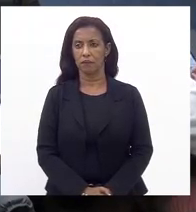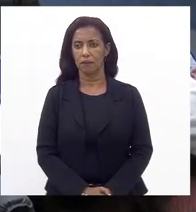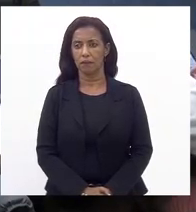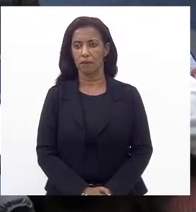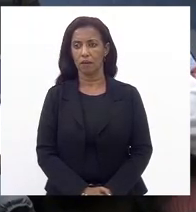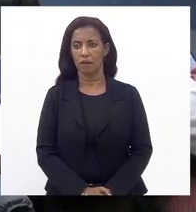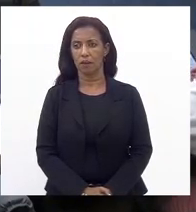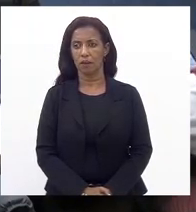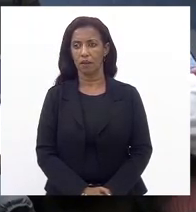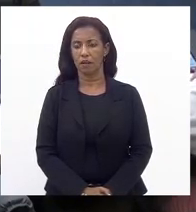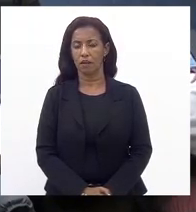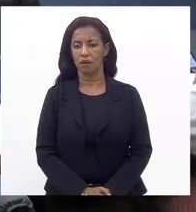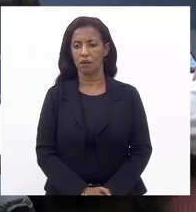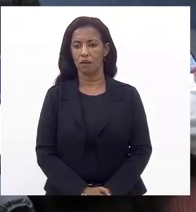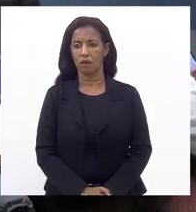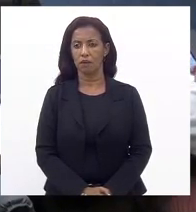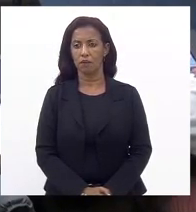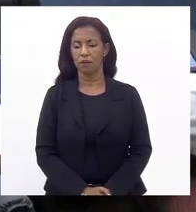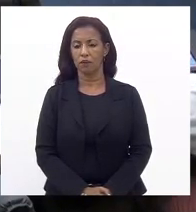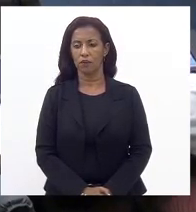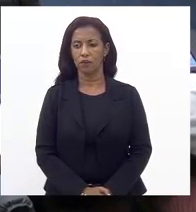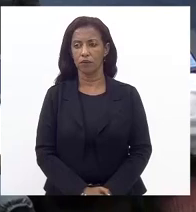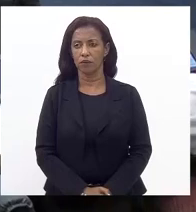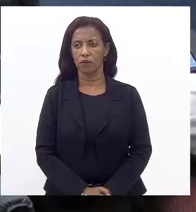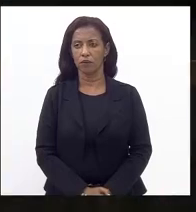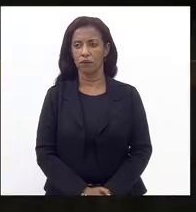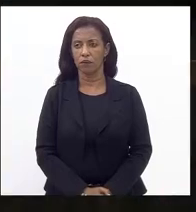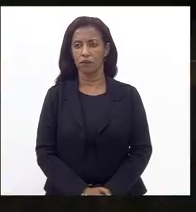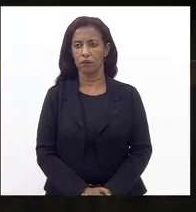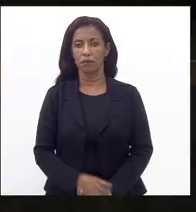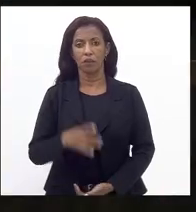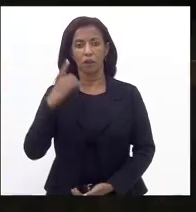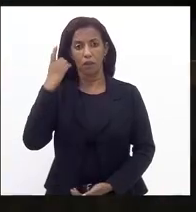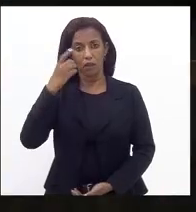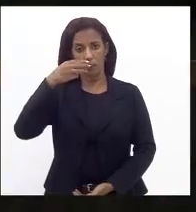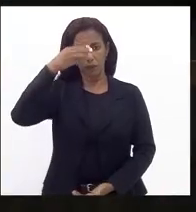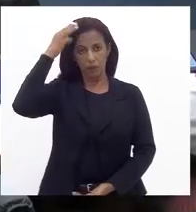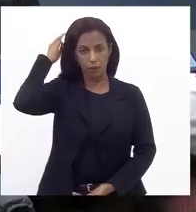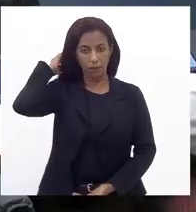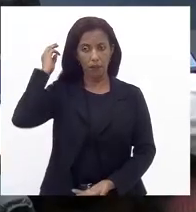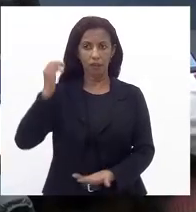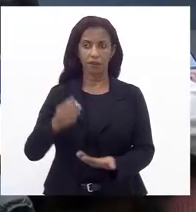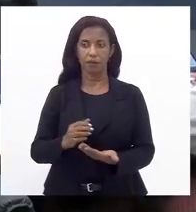E aí o tal do Márcio